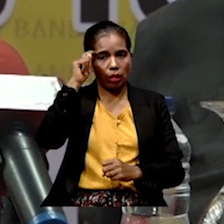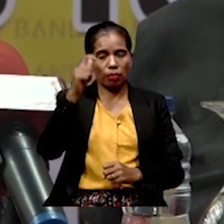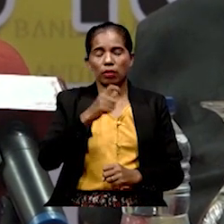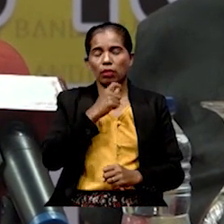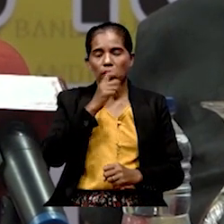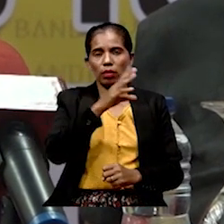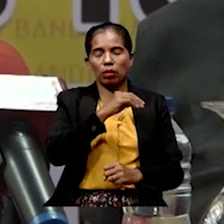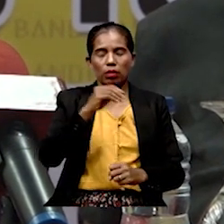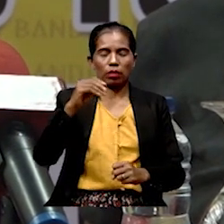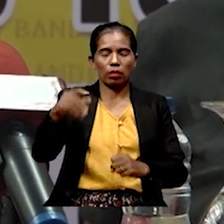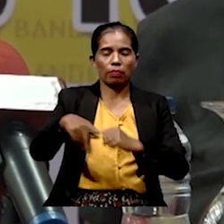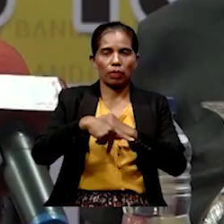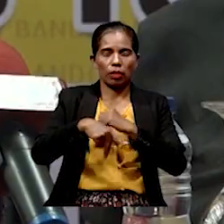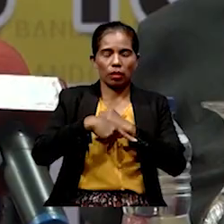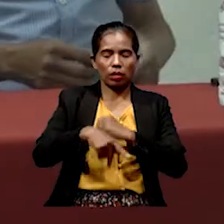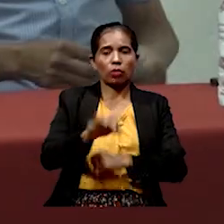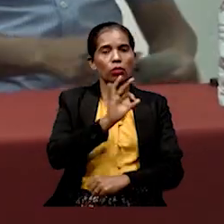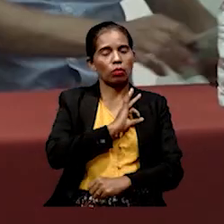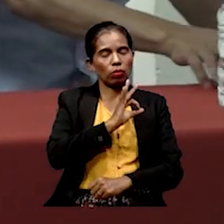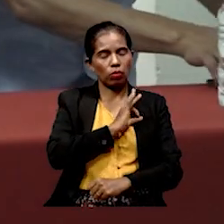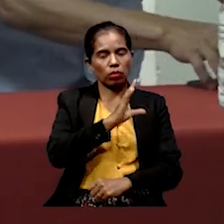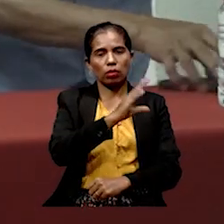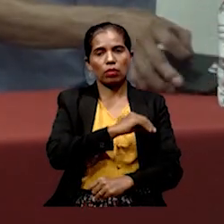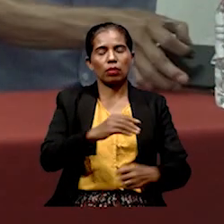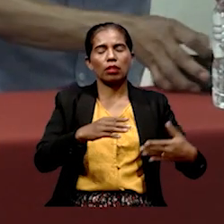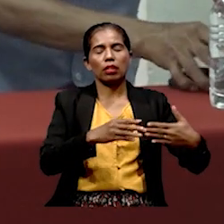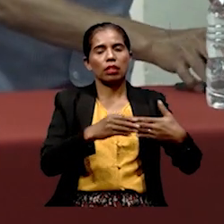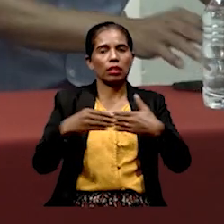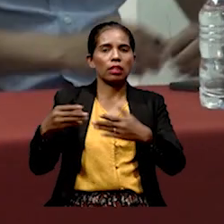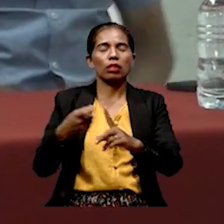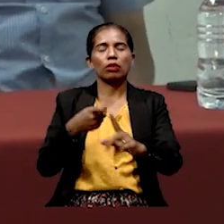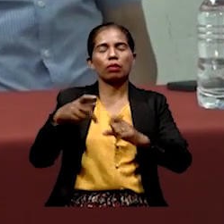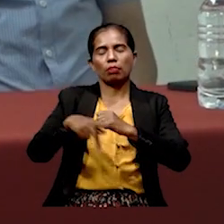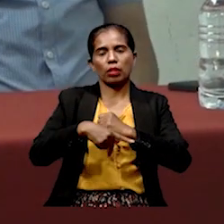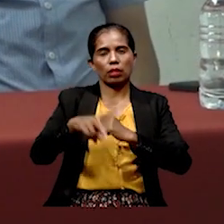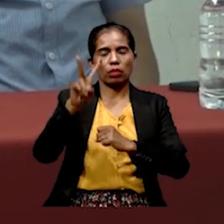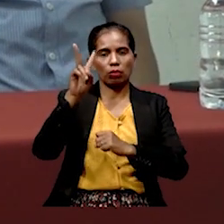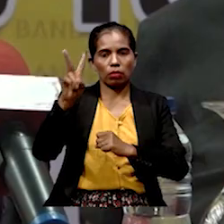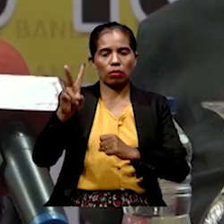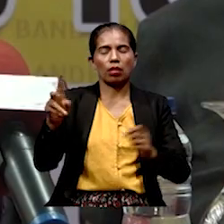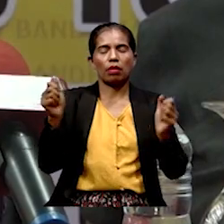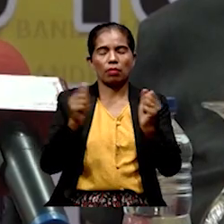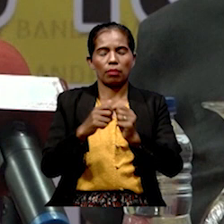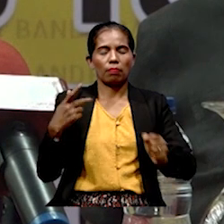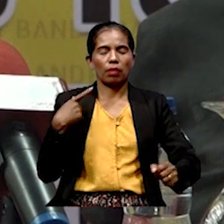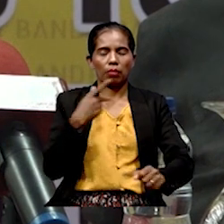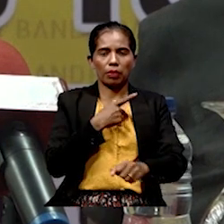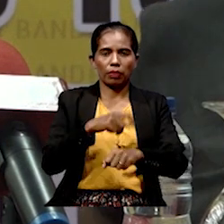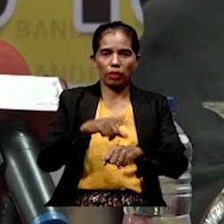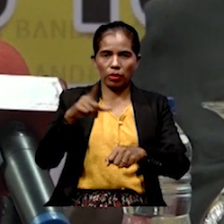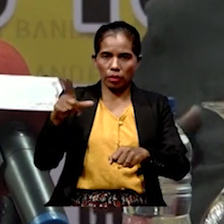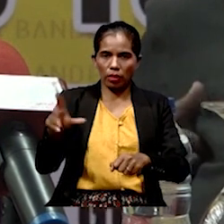no conselheiro partido Cunto, Pau Naimori, líder do se partido Rua, nebe halo parte maioria parlamentar e da